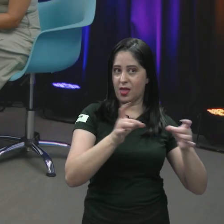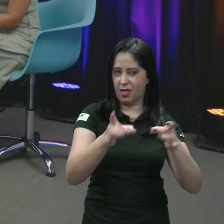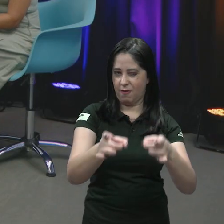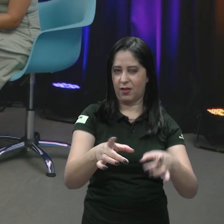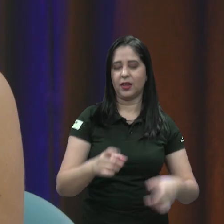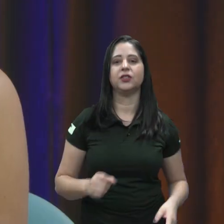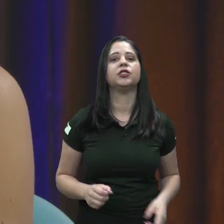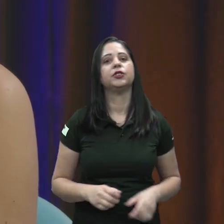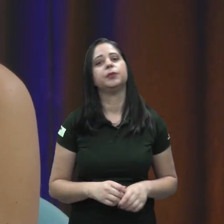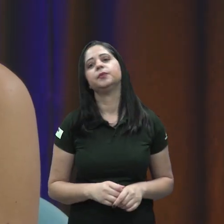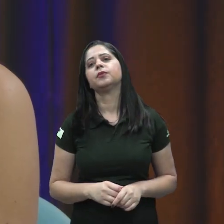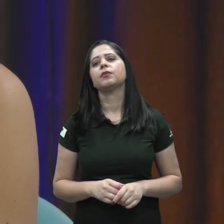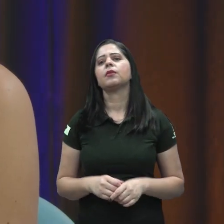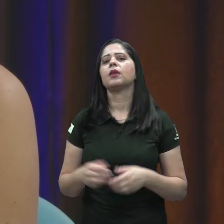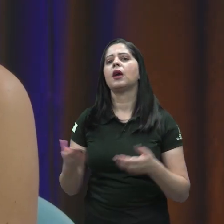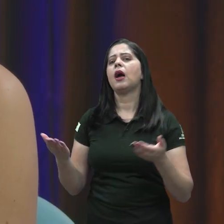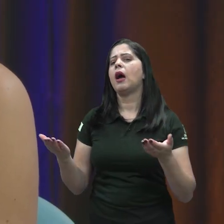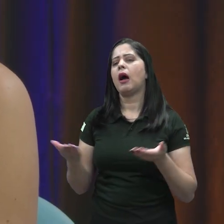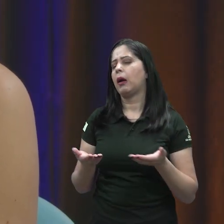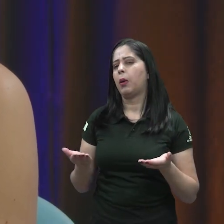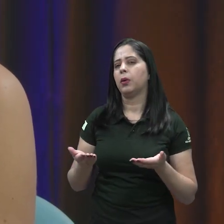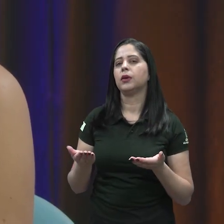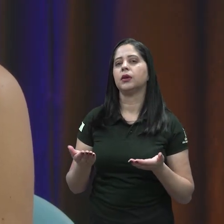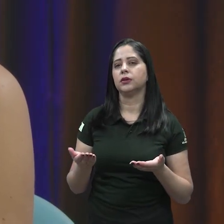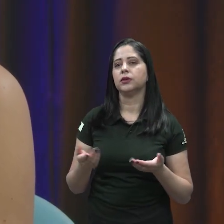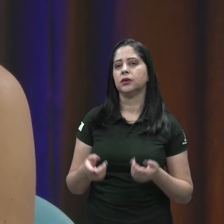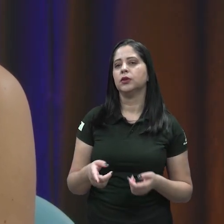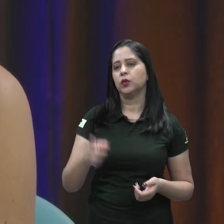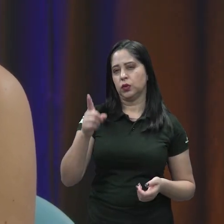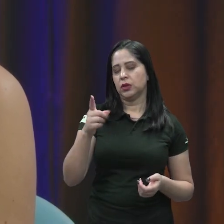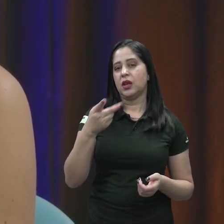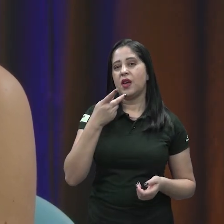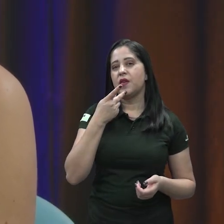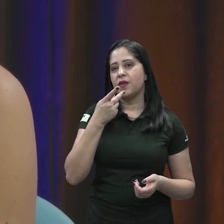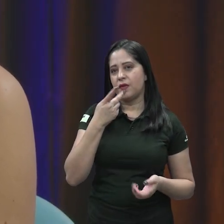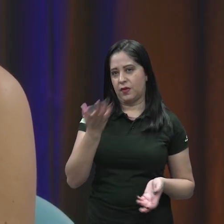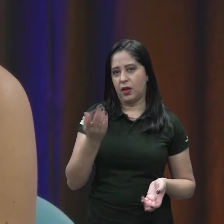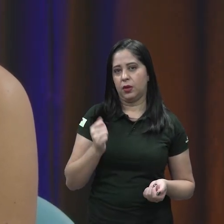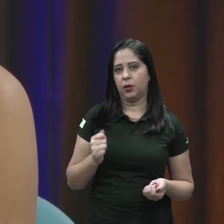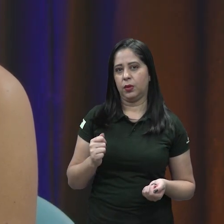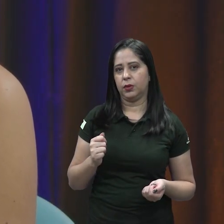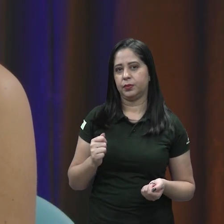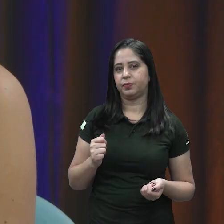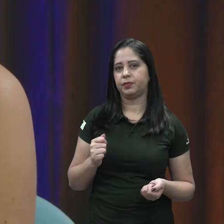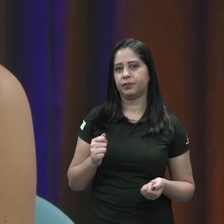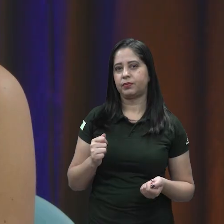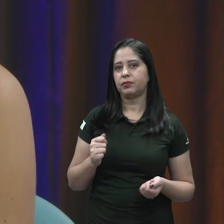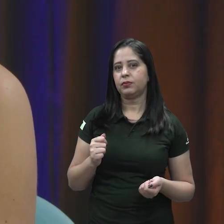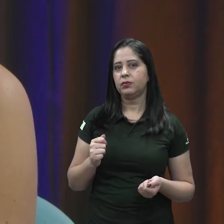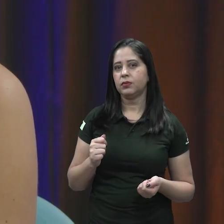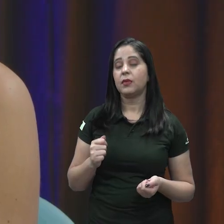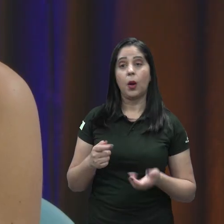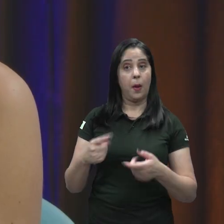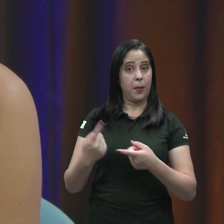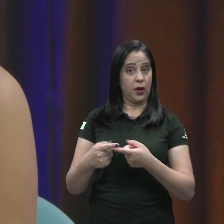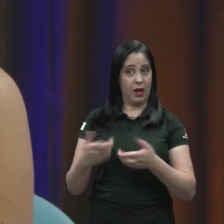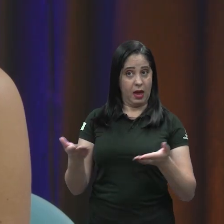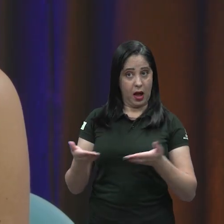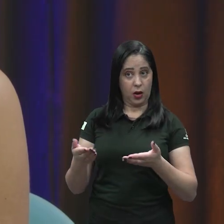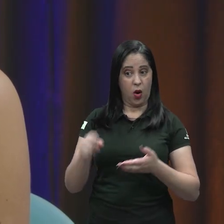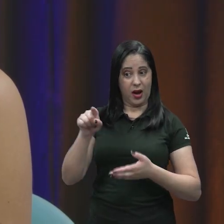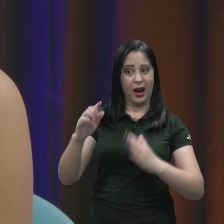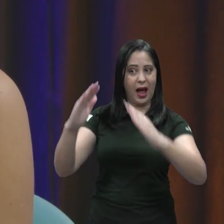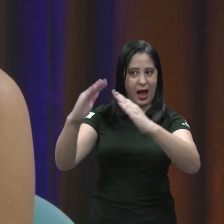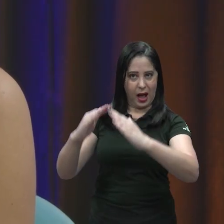está a consciência dessas empresas sobre isso? Porque eu acho que até o movimento que você está dando hoje com o espaço, ele traz mais possibilidades para